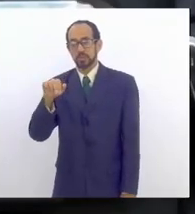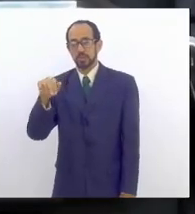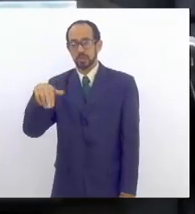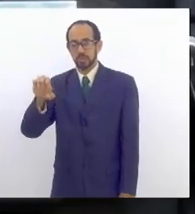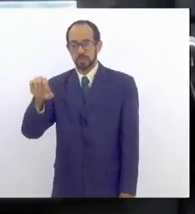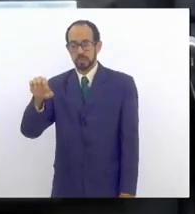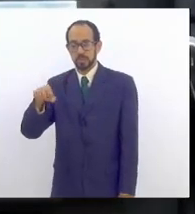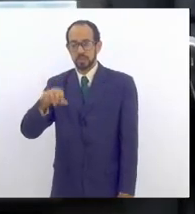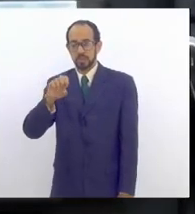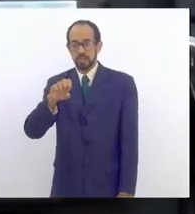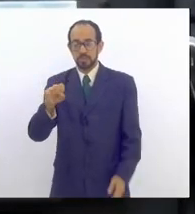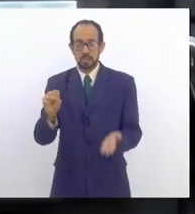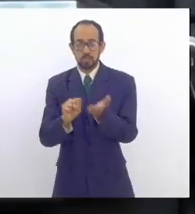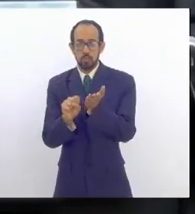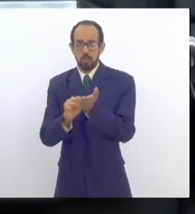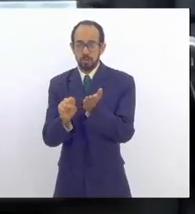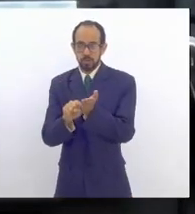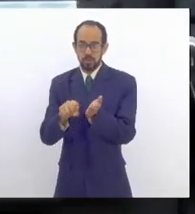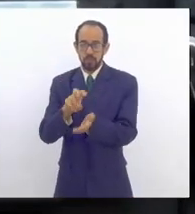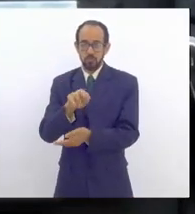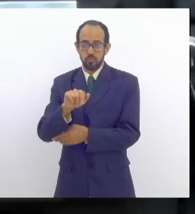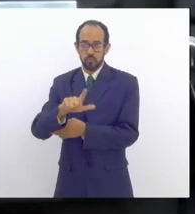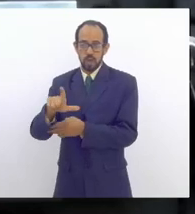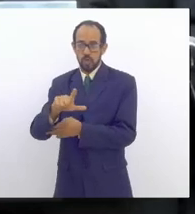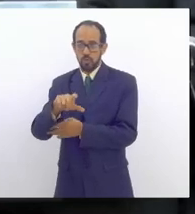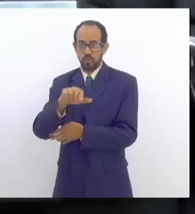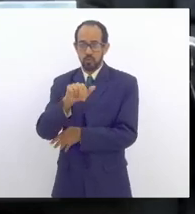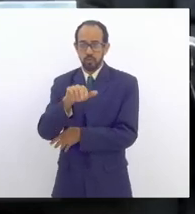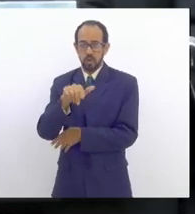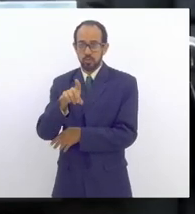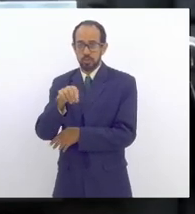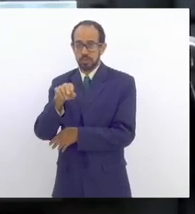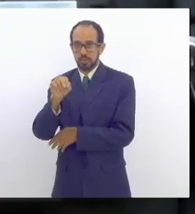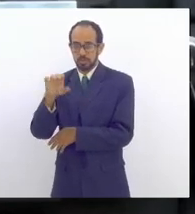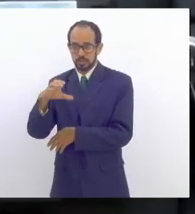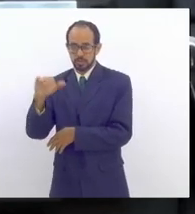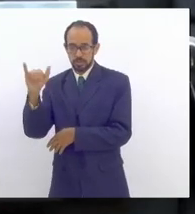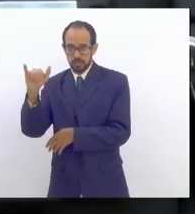Samuel Malafaia, Valdo Ceasa, Valdeci, Wellington José,